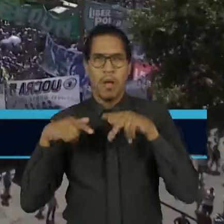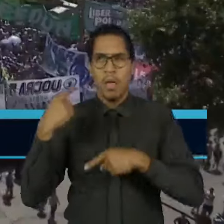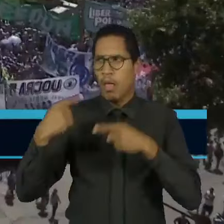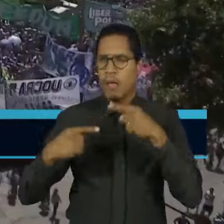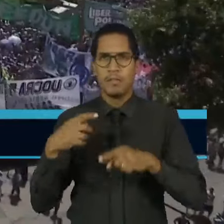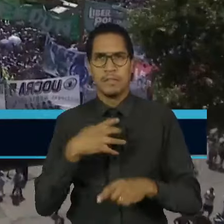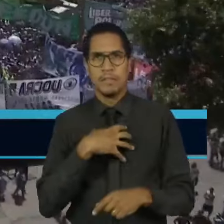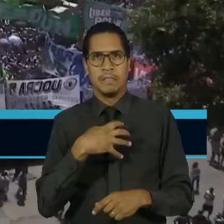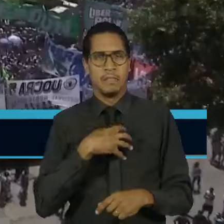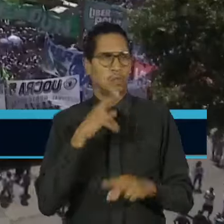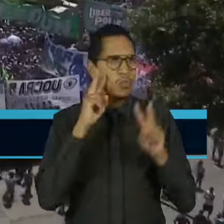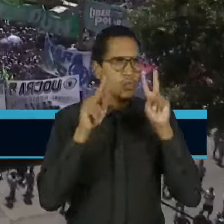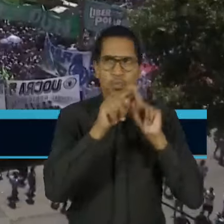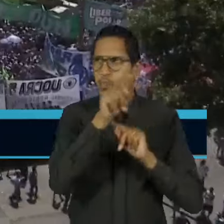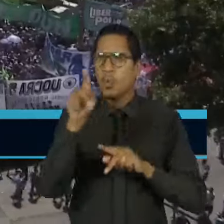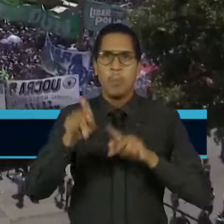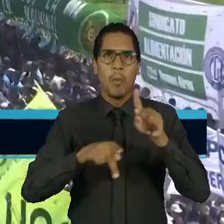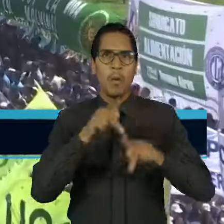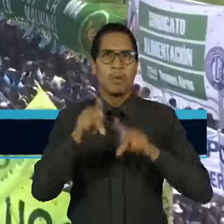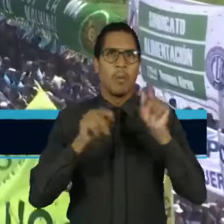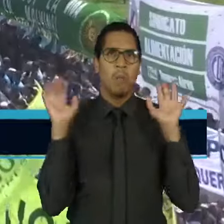paralisação geral